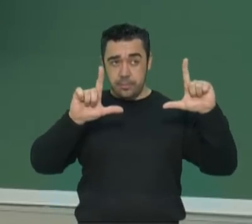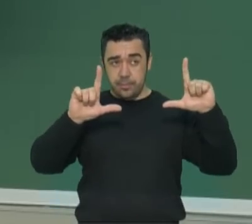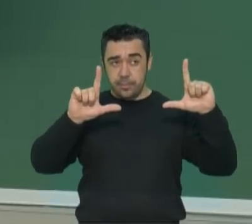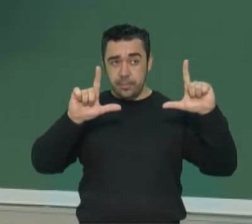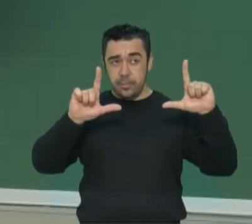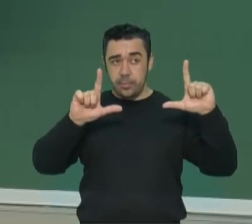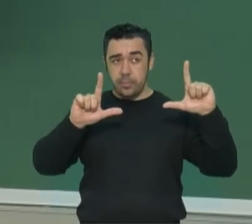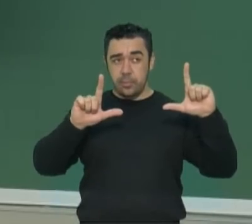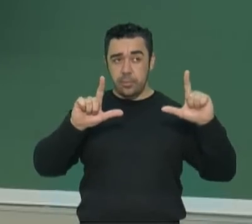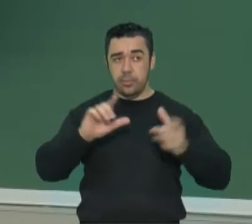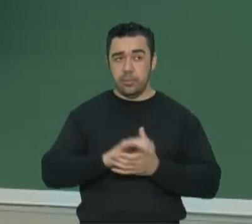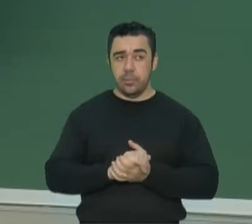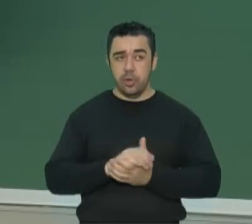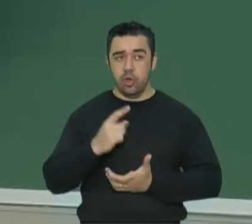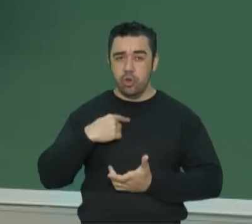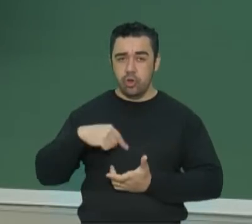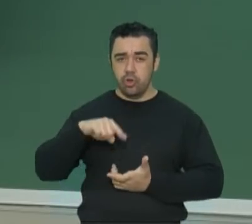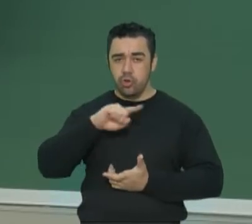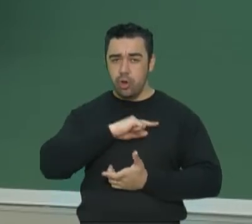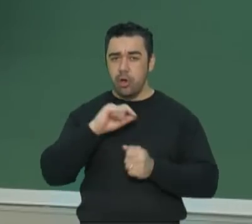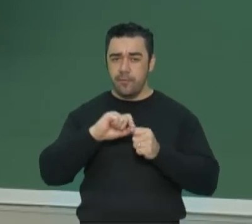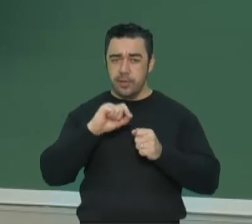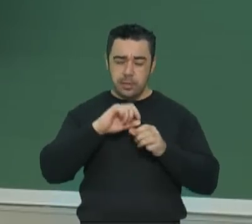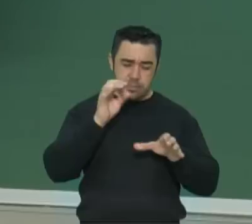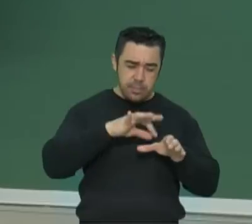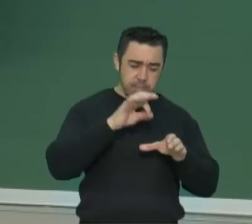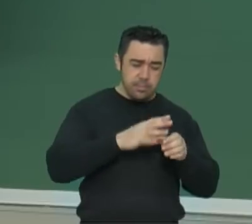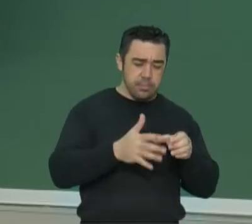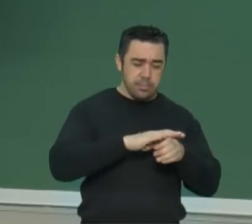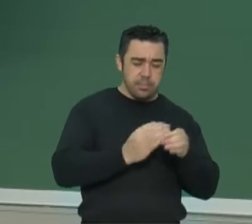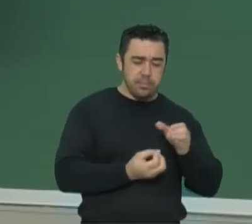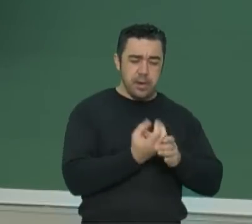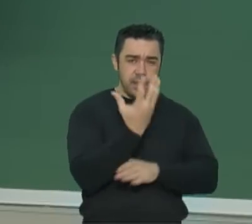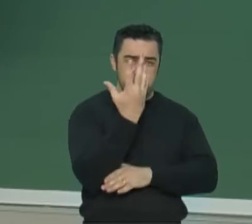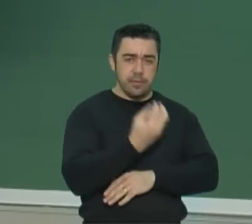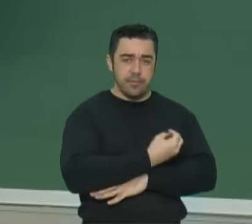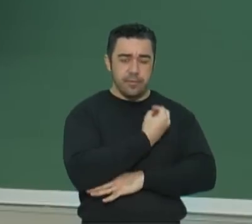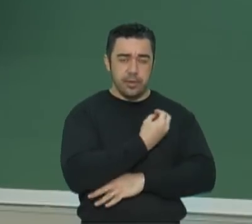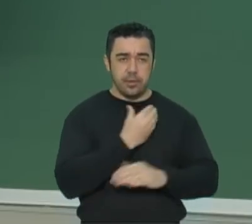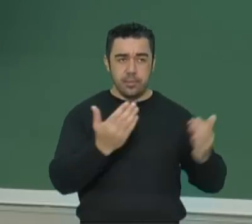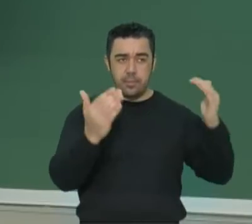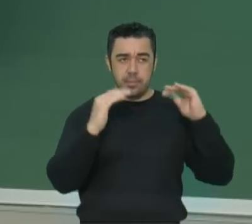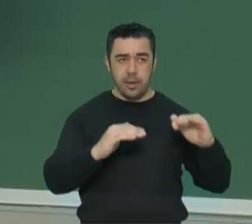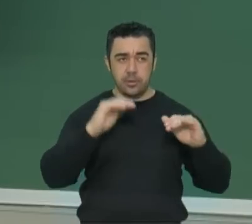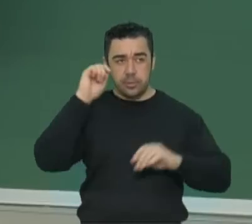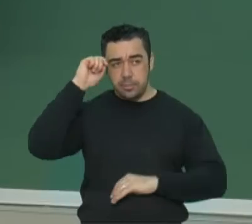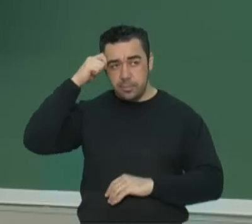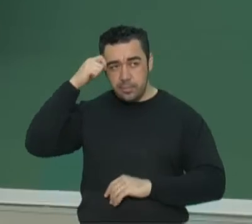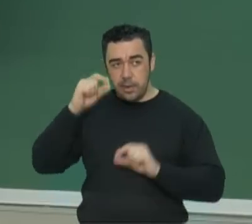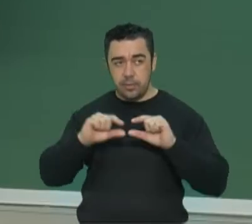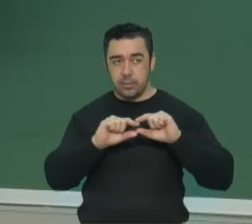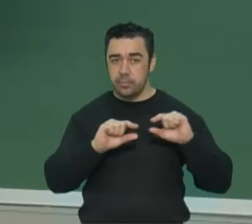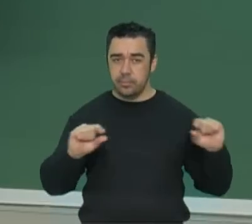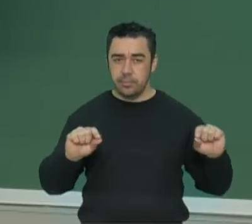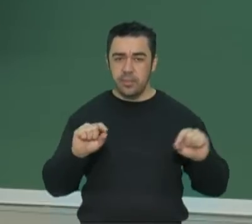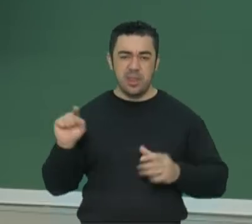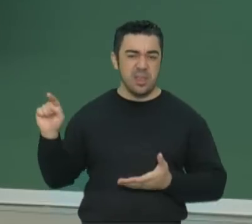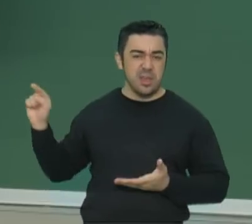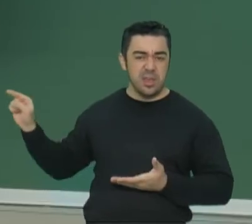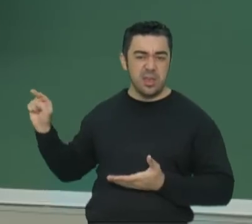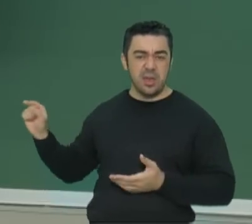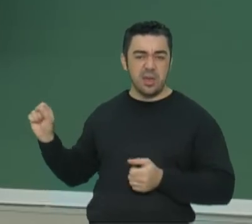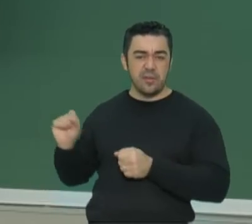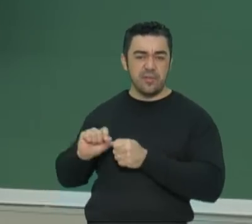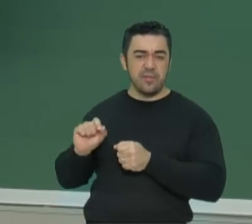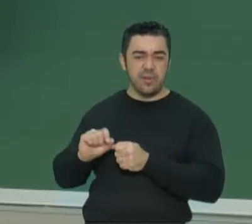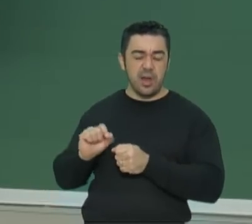dourado, nós plantamos a vida. Lá embaixo, em preto, tem um título escrito: eles semeiam